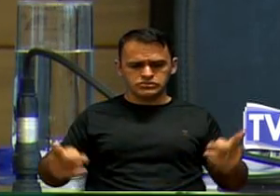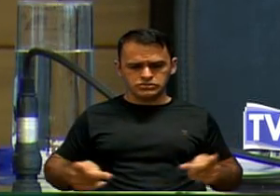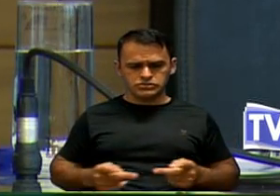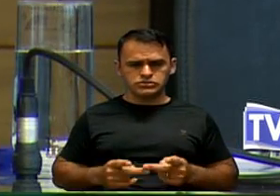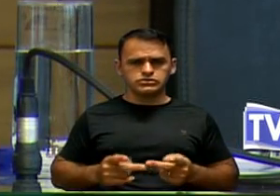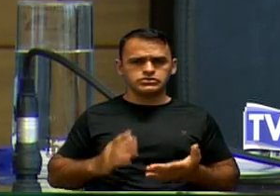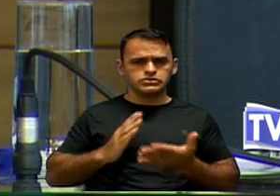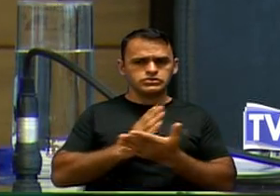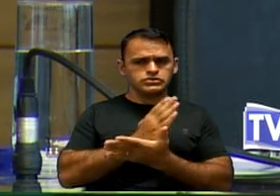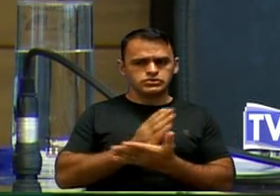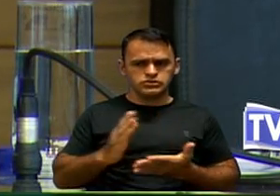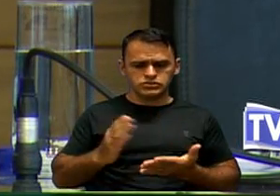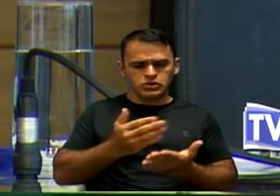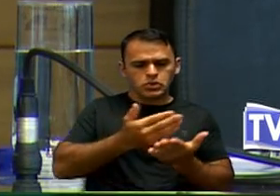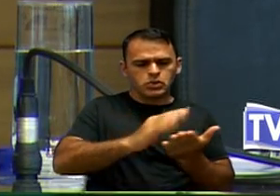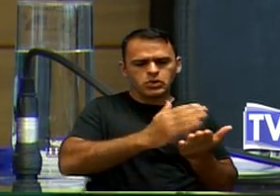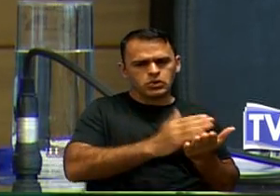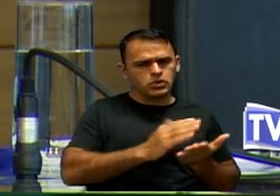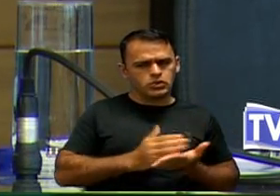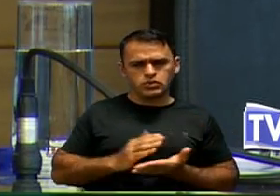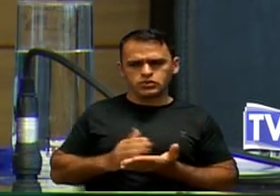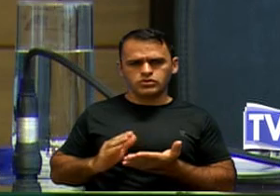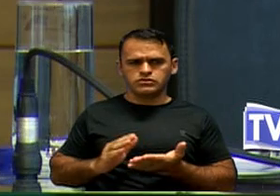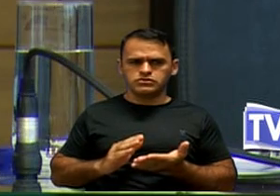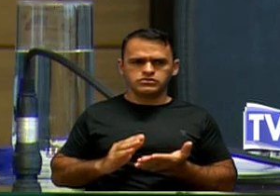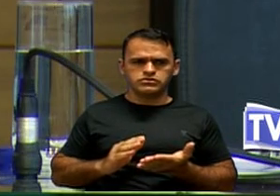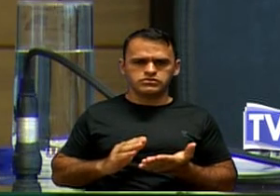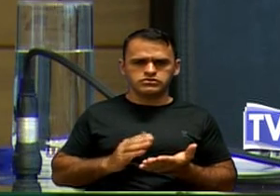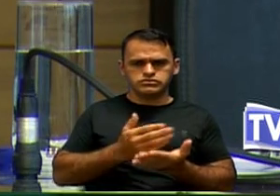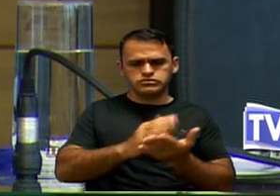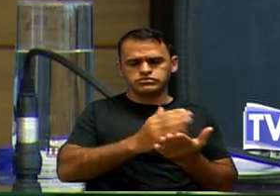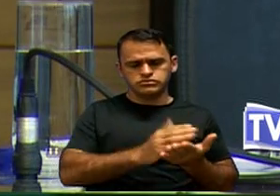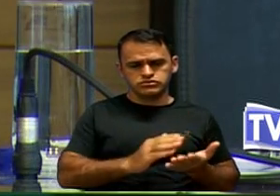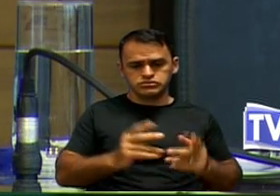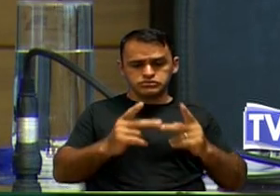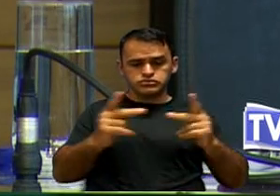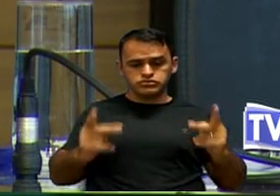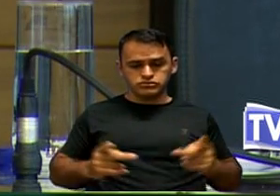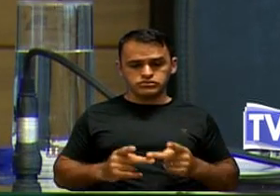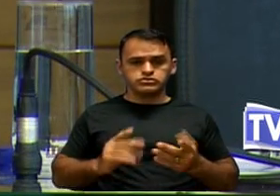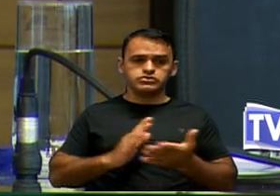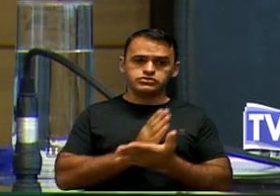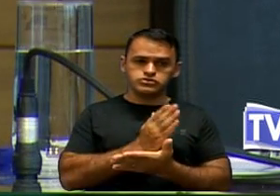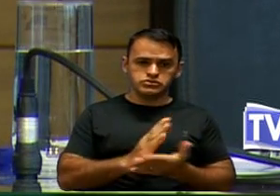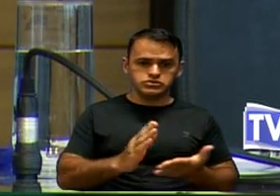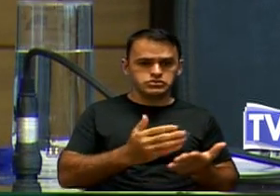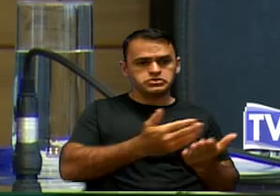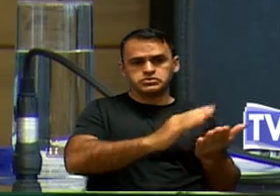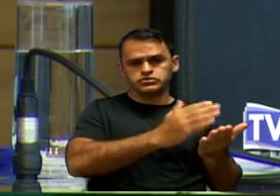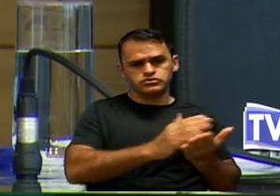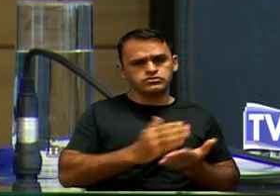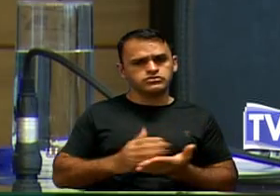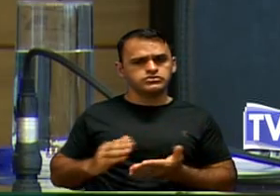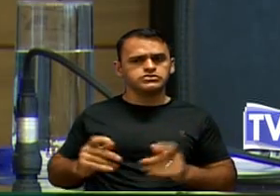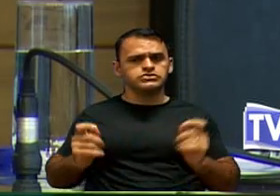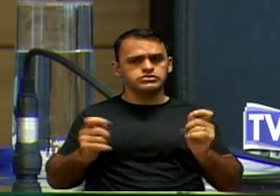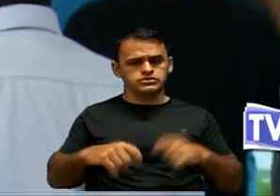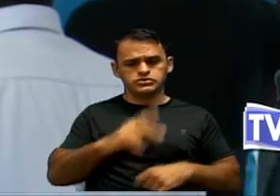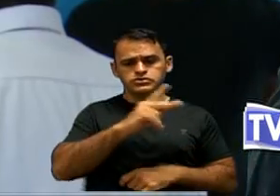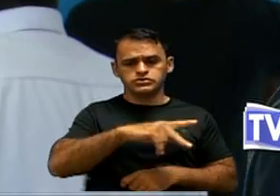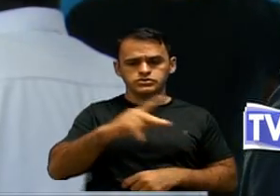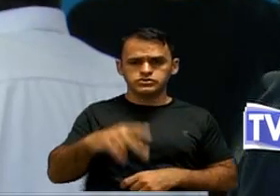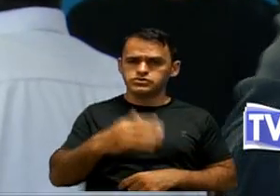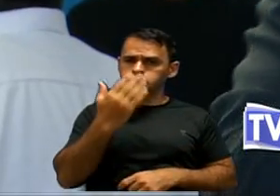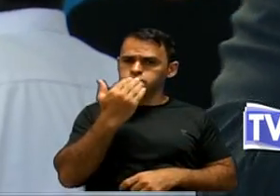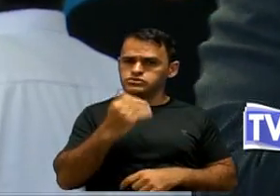não serão, não é sobra, não serão digeridos. Então, Vossa Excelência pede que isso seja submetido.